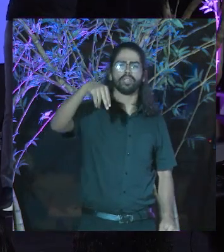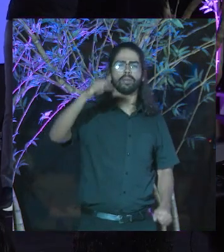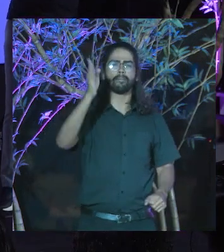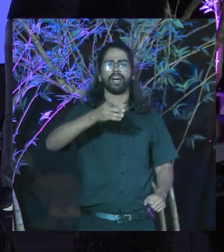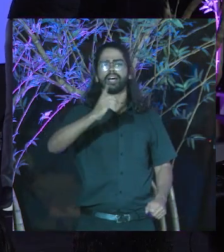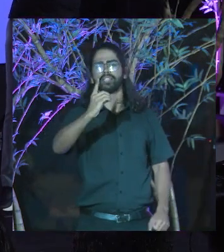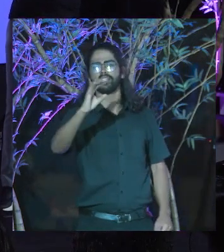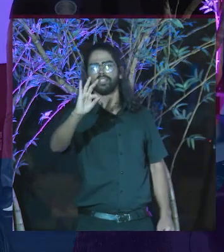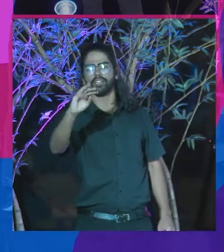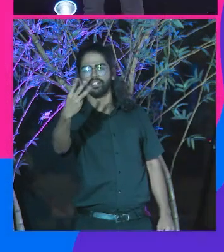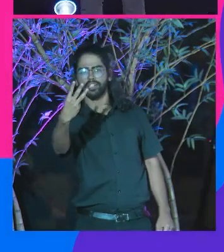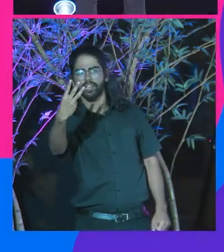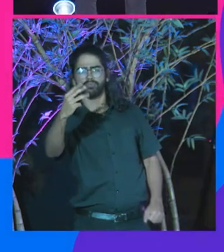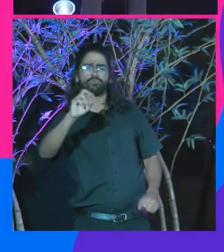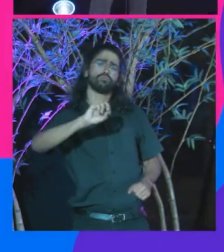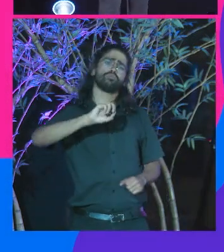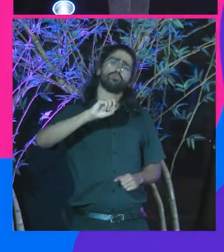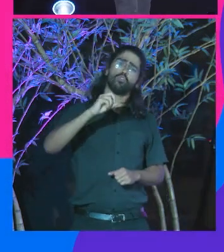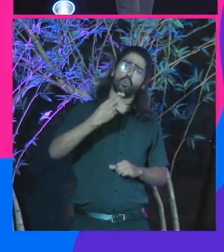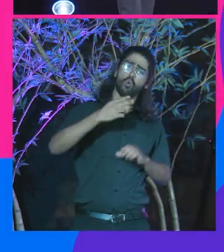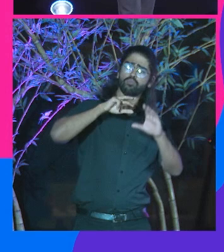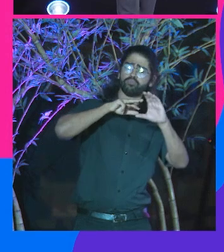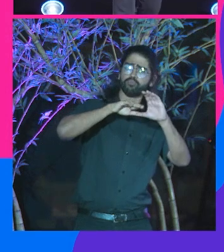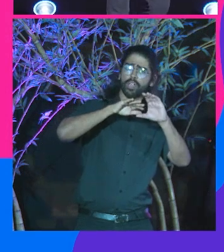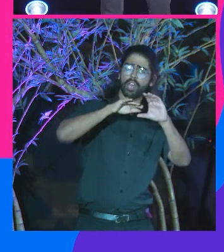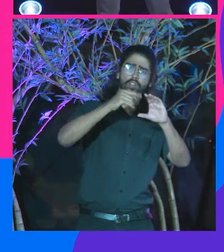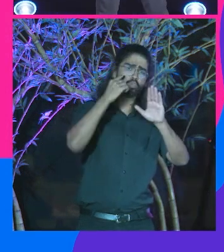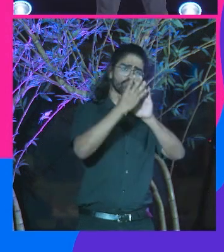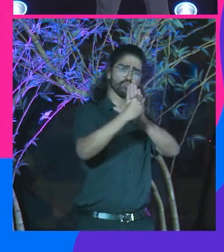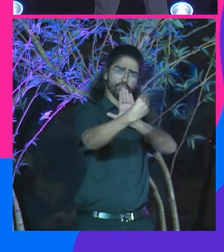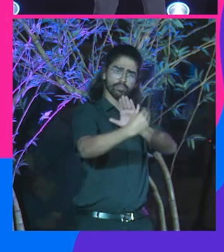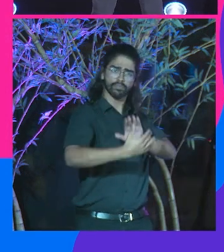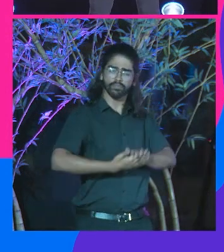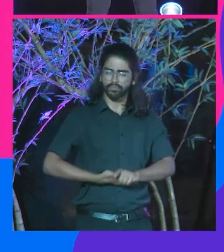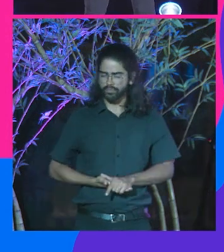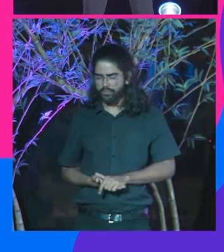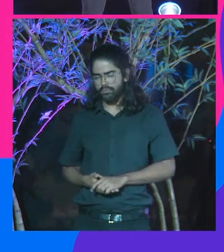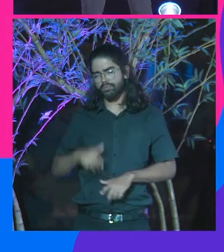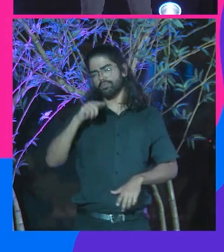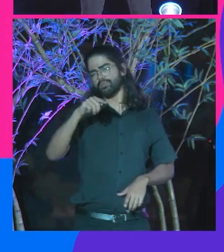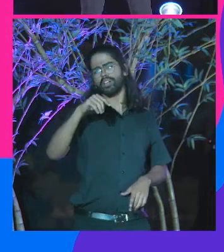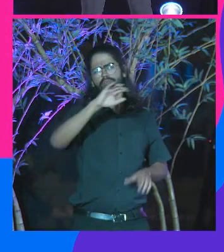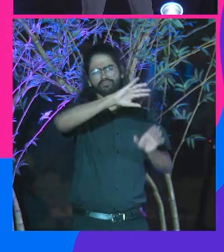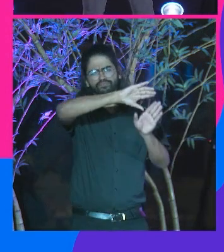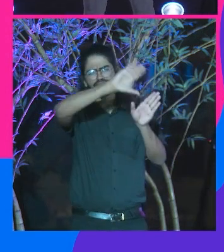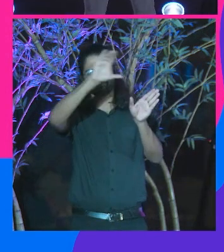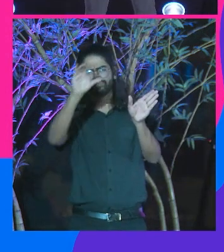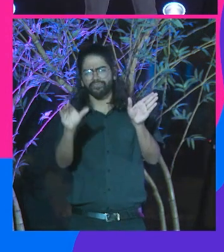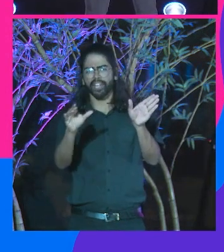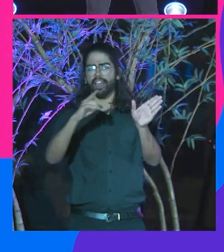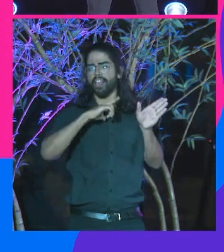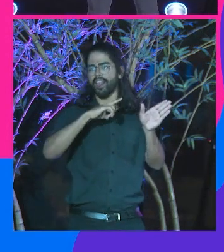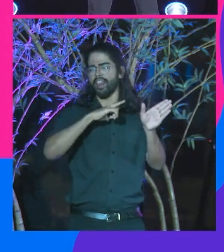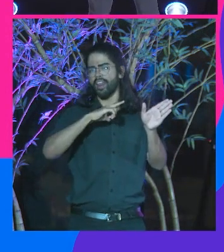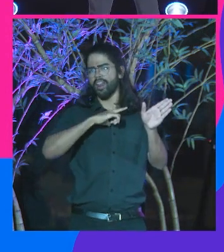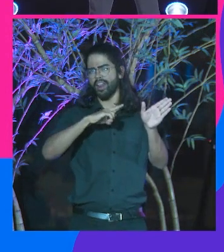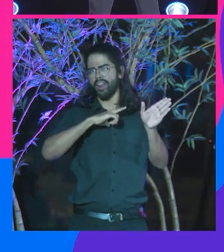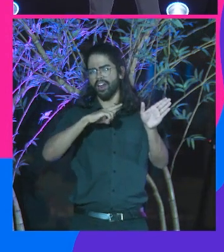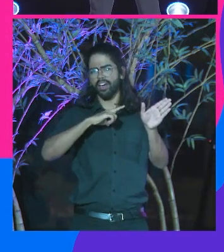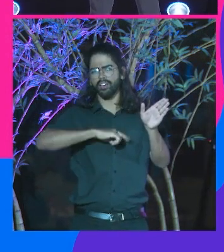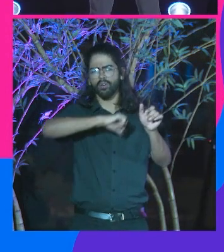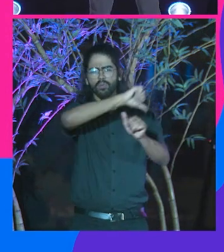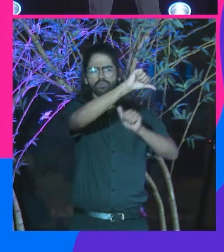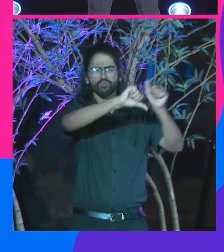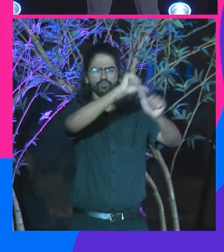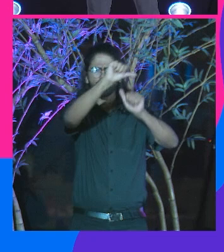capra.in/dt3 ou pelo QR Code, se quiserem. Nesse mapa, vocês têm diagnosticado as mudanças que